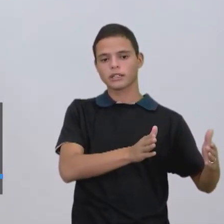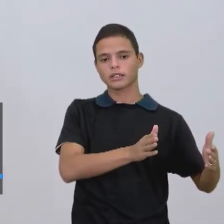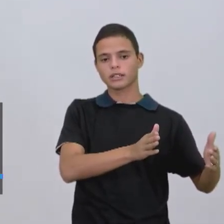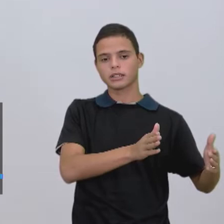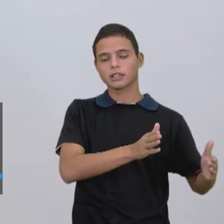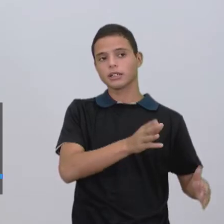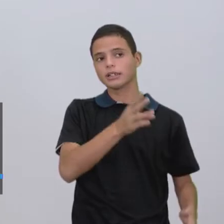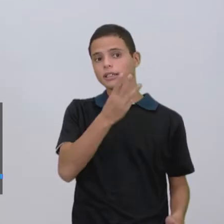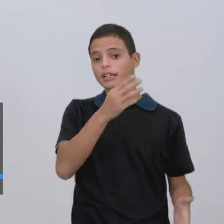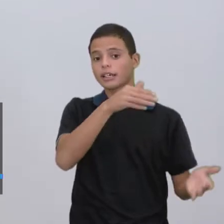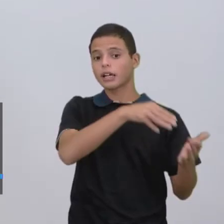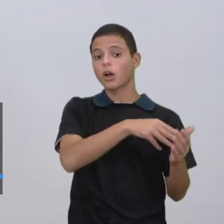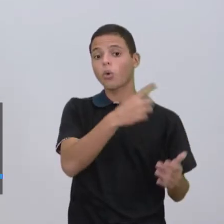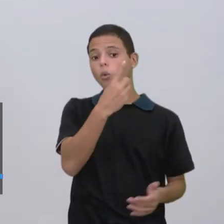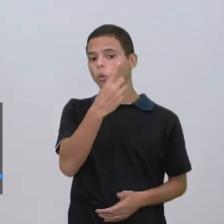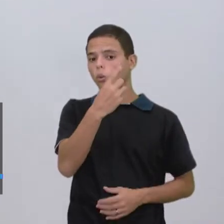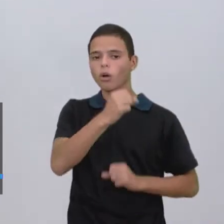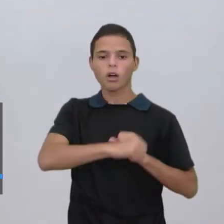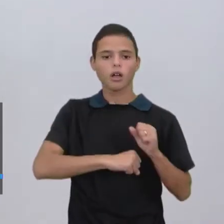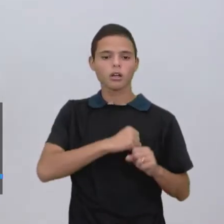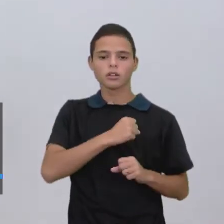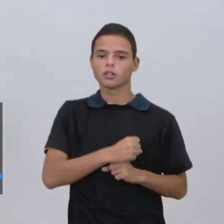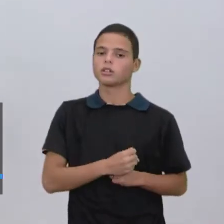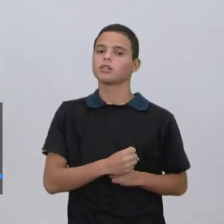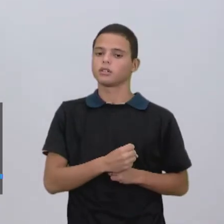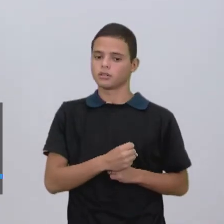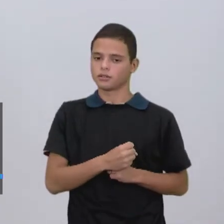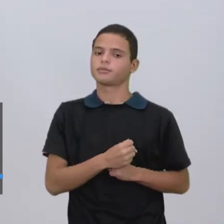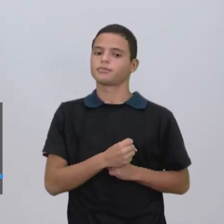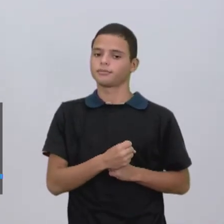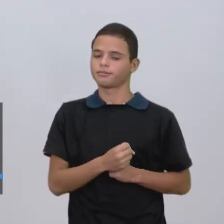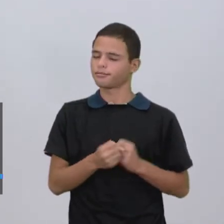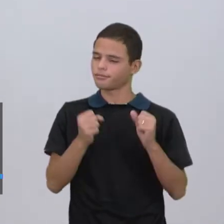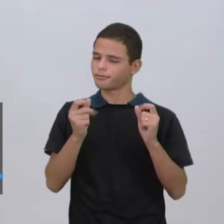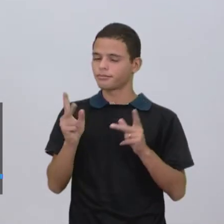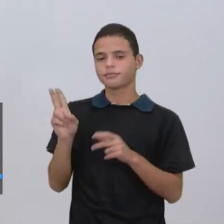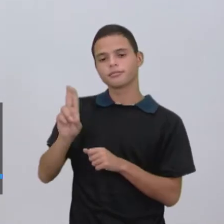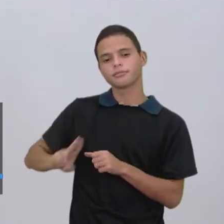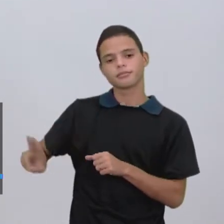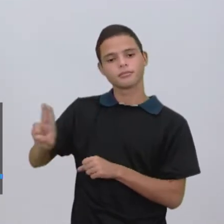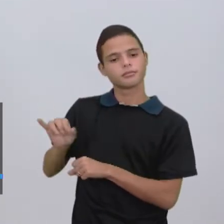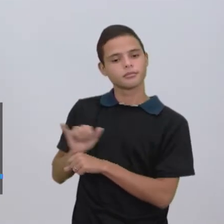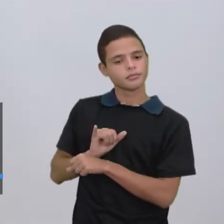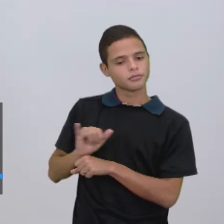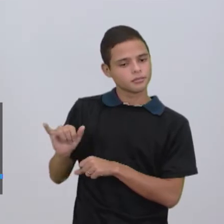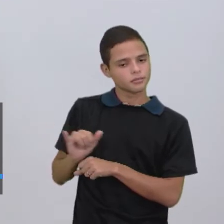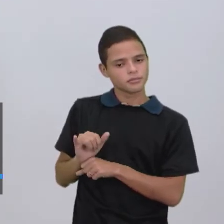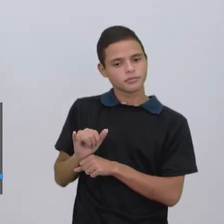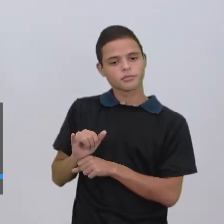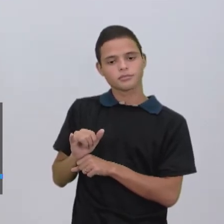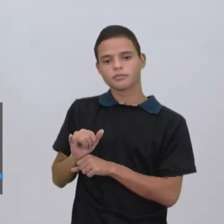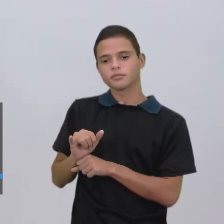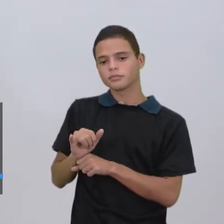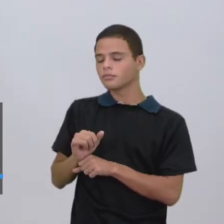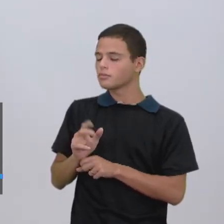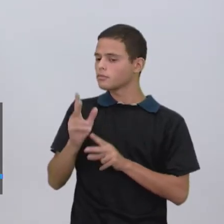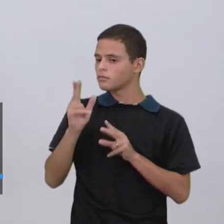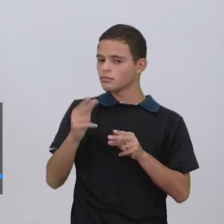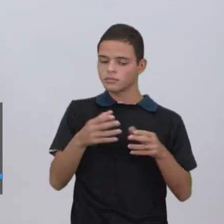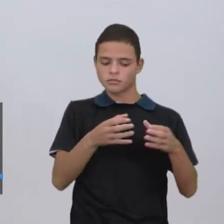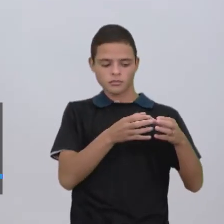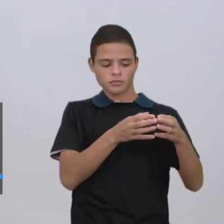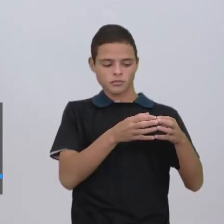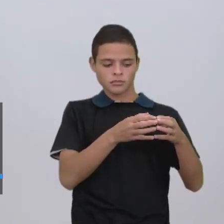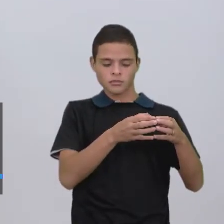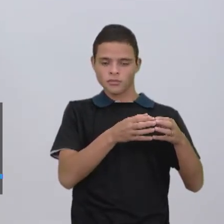De 6 meses a 1 ano. Sei lá, eu vou direcionar um pouco, eu vou usar uma técnica para direcionar. Isso chama-se pegar uma parte da população,